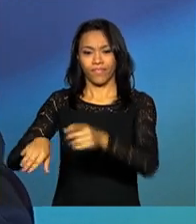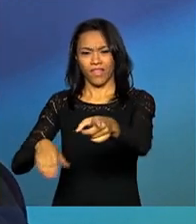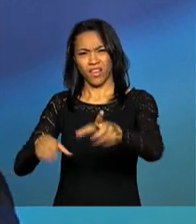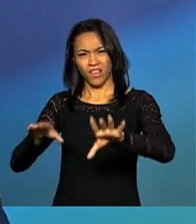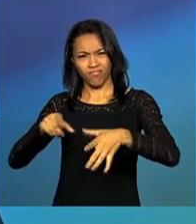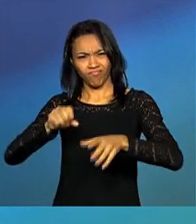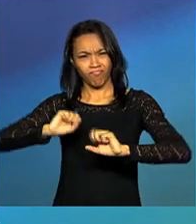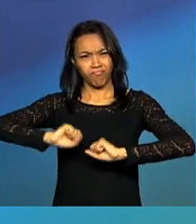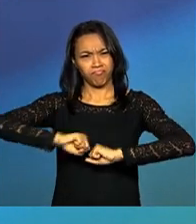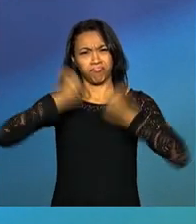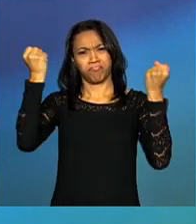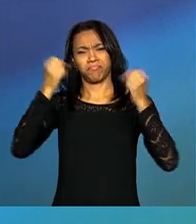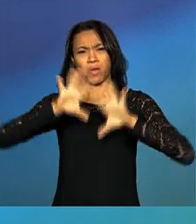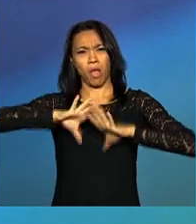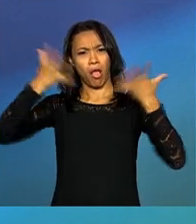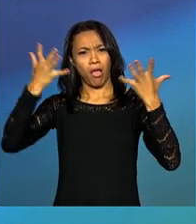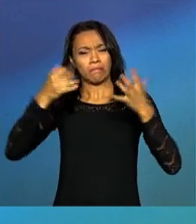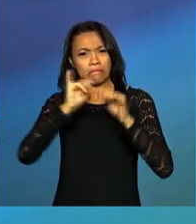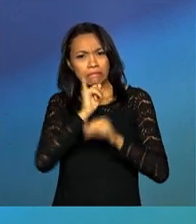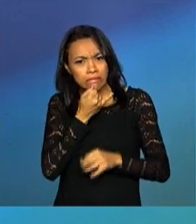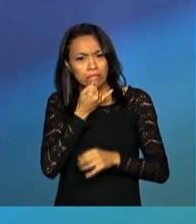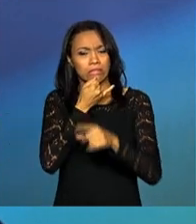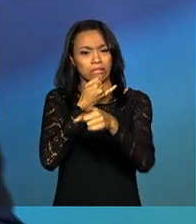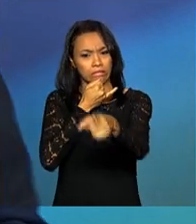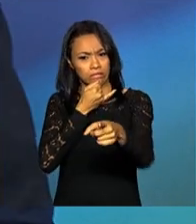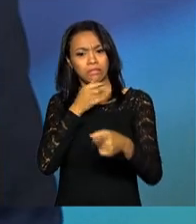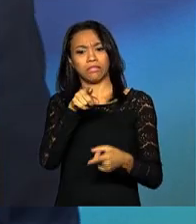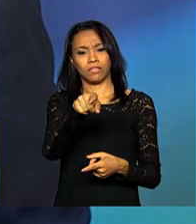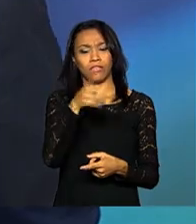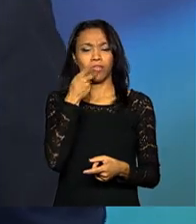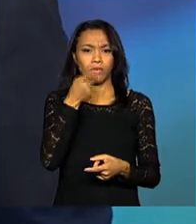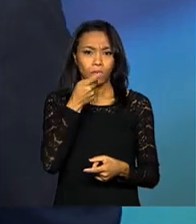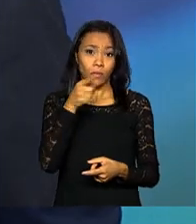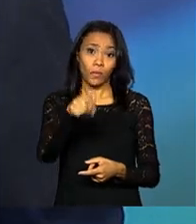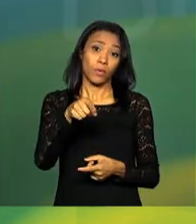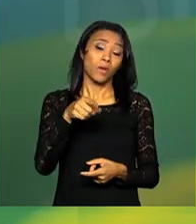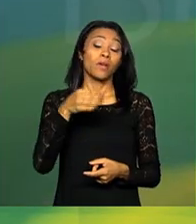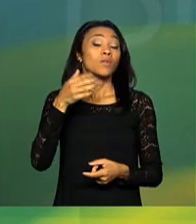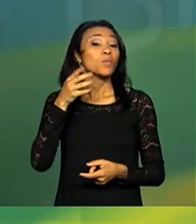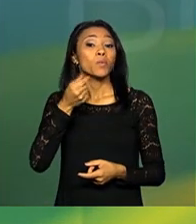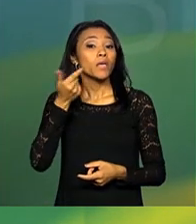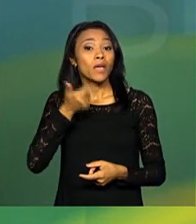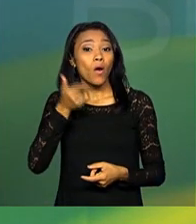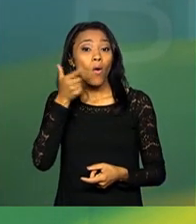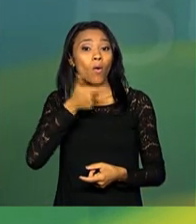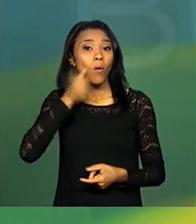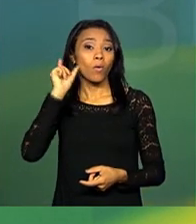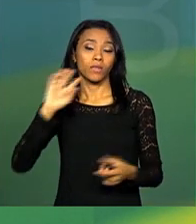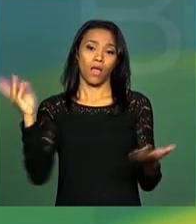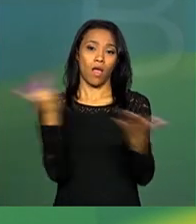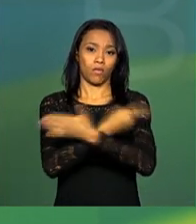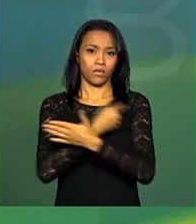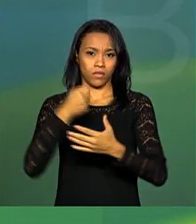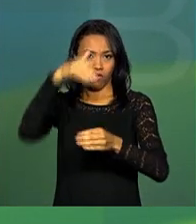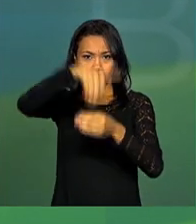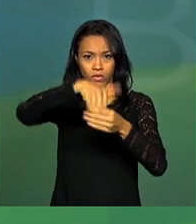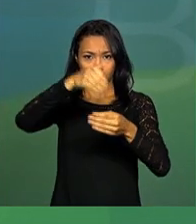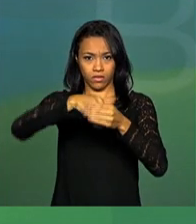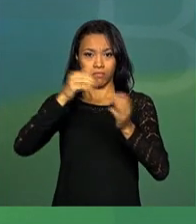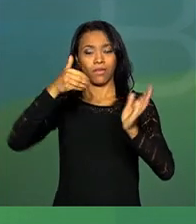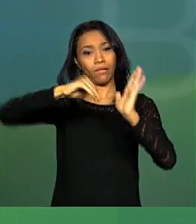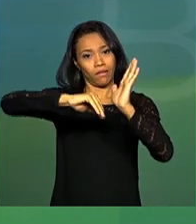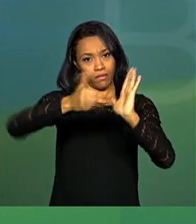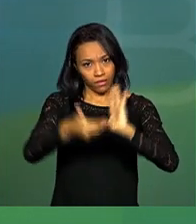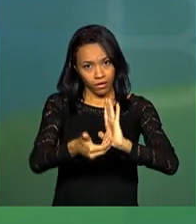tristeza foram os sentimentos expressados pelo ministro da Advocacia-Geral da União sobre o resultado da votação na Câmara dos Deputados.